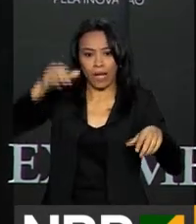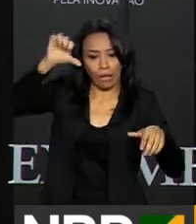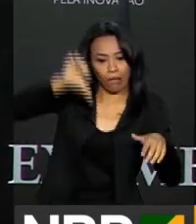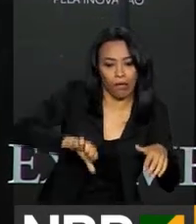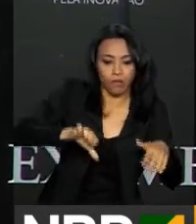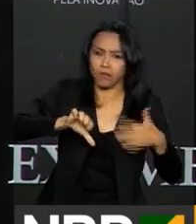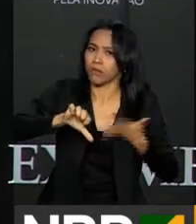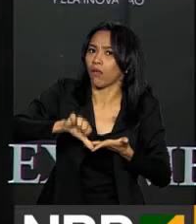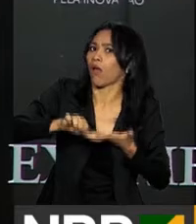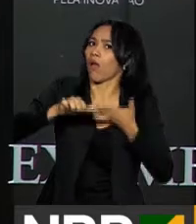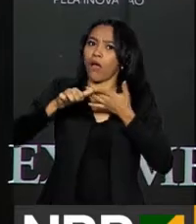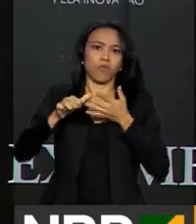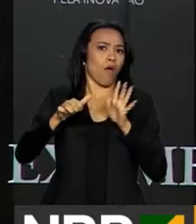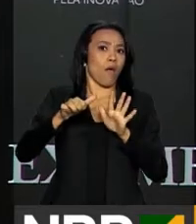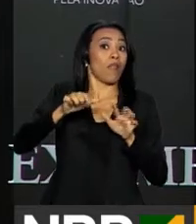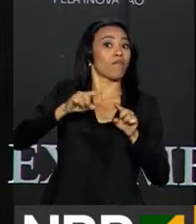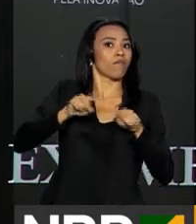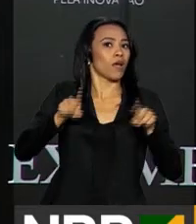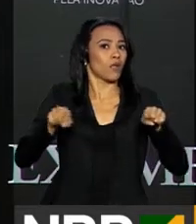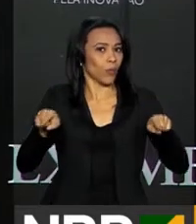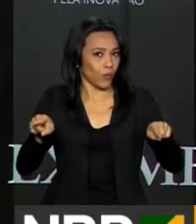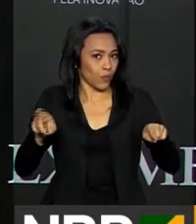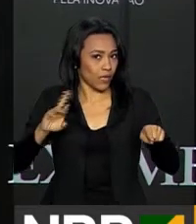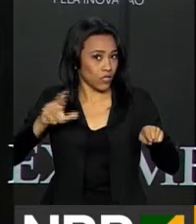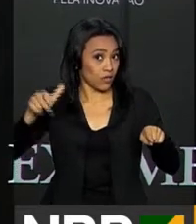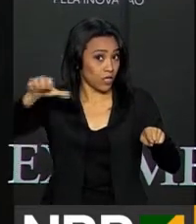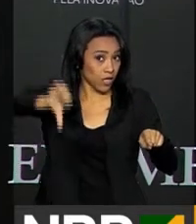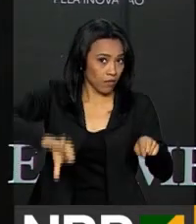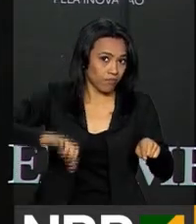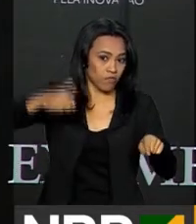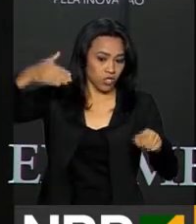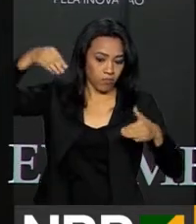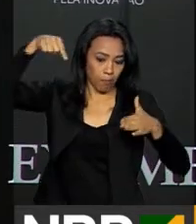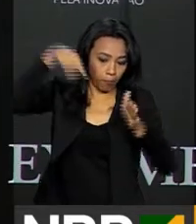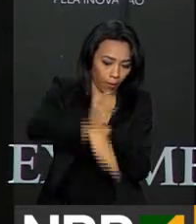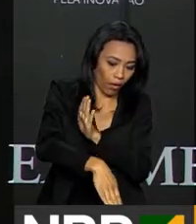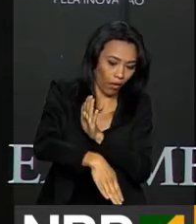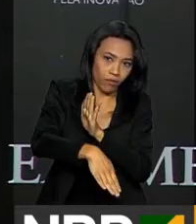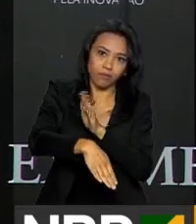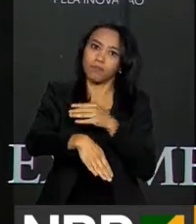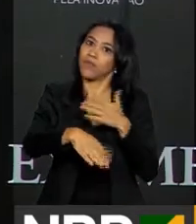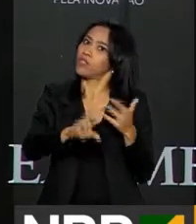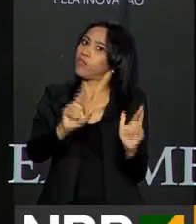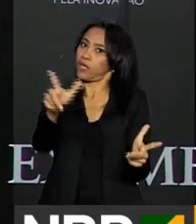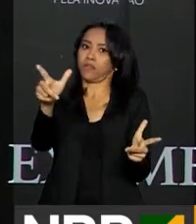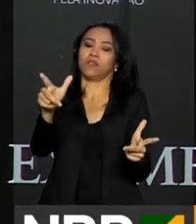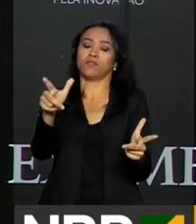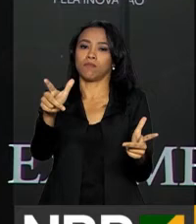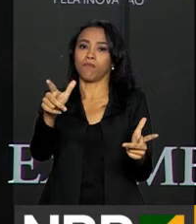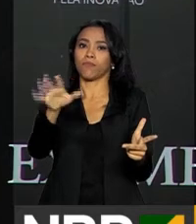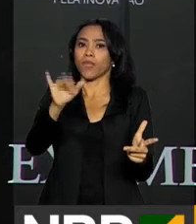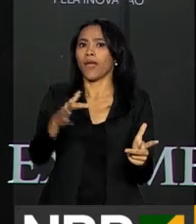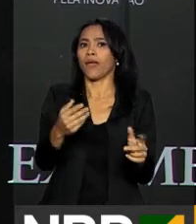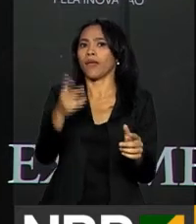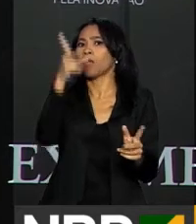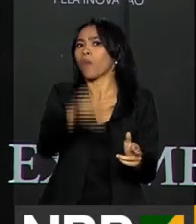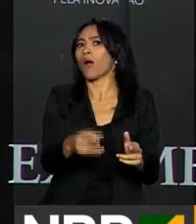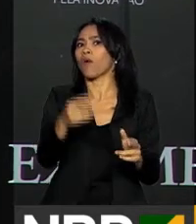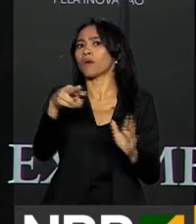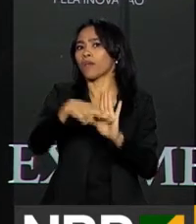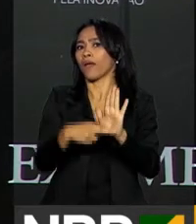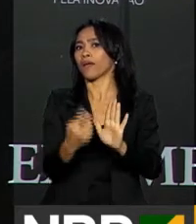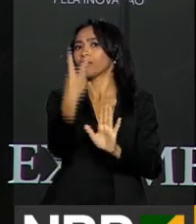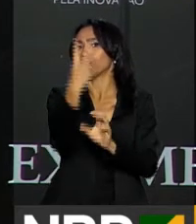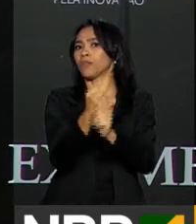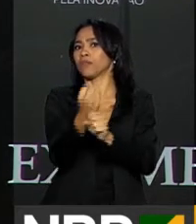caiu. Ela variou, que é diferente de cair. Cair seria voltar aos padrões de dois anos e pouco